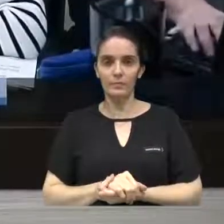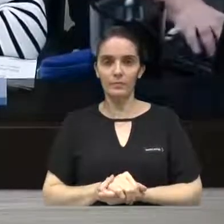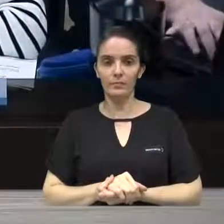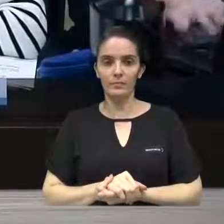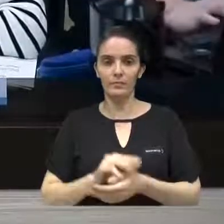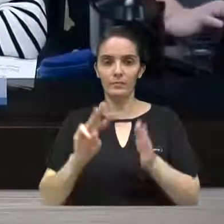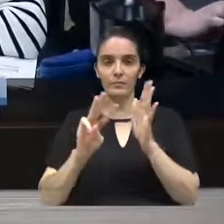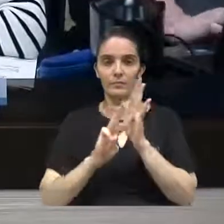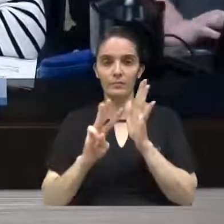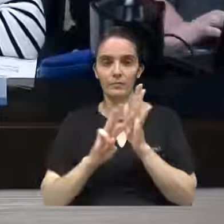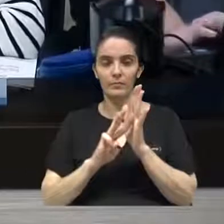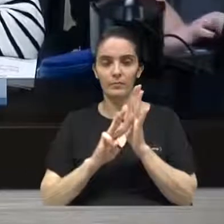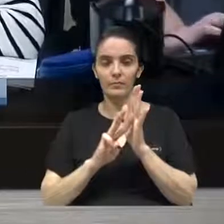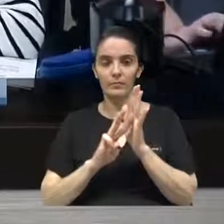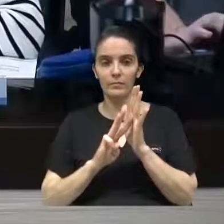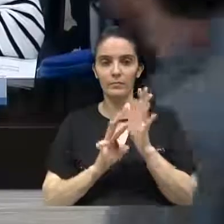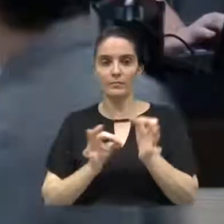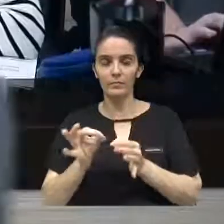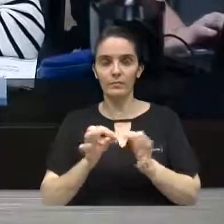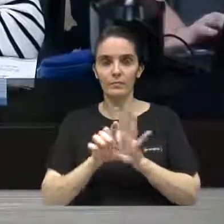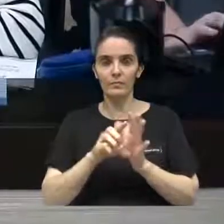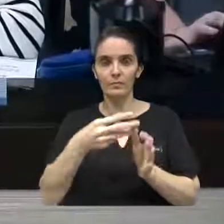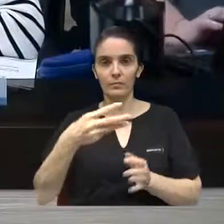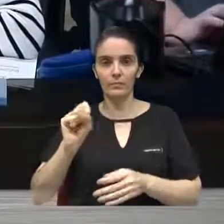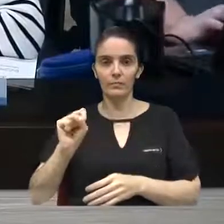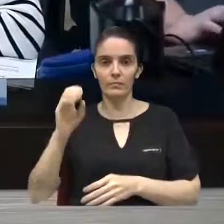item 3 da pauta, projeto de lei